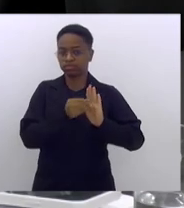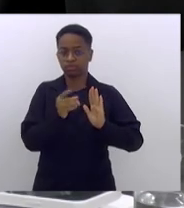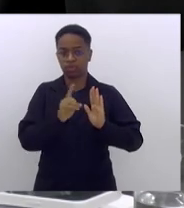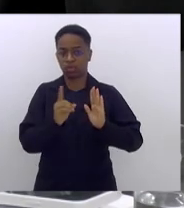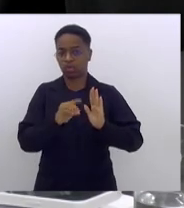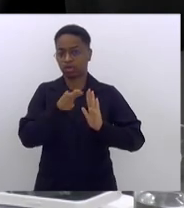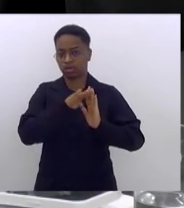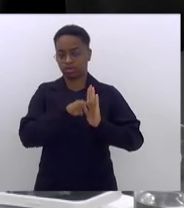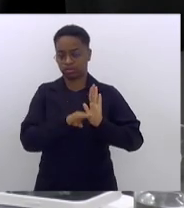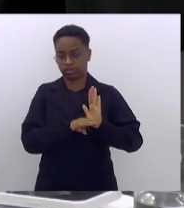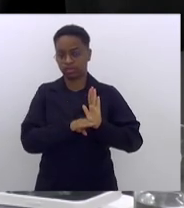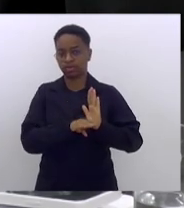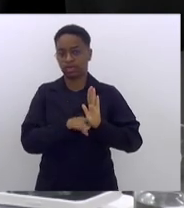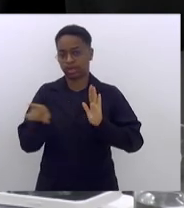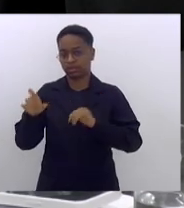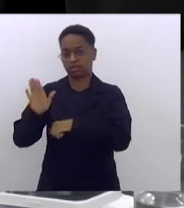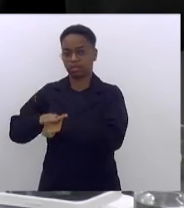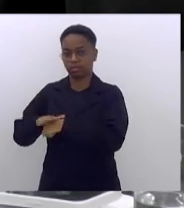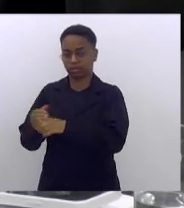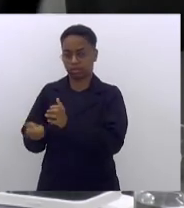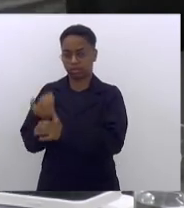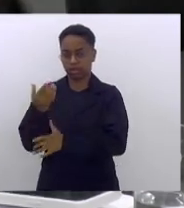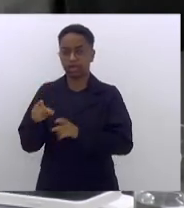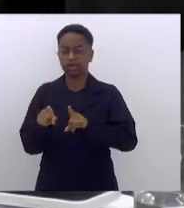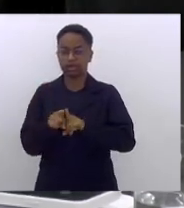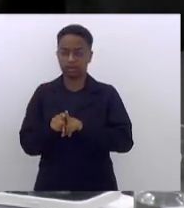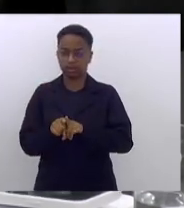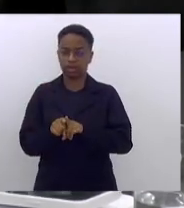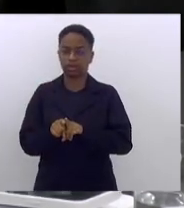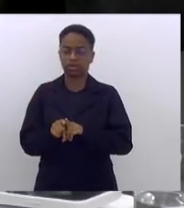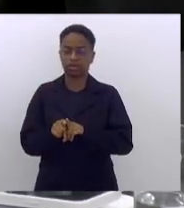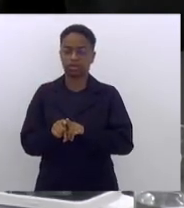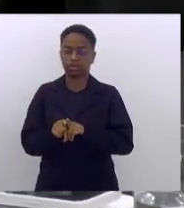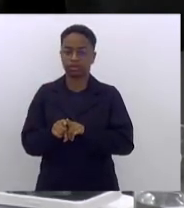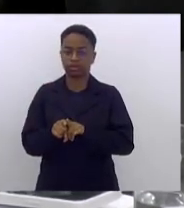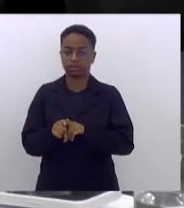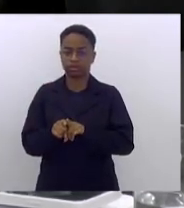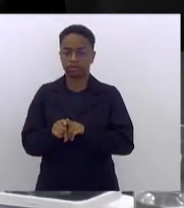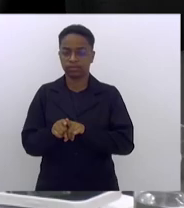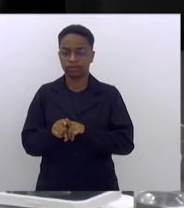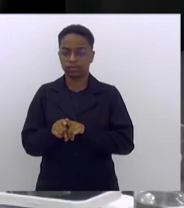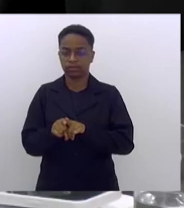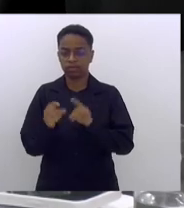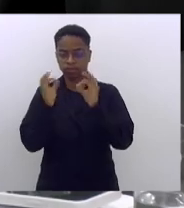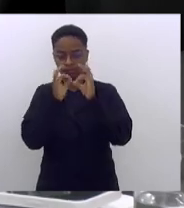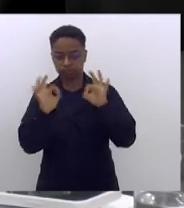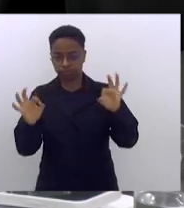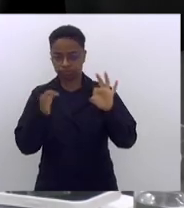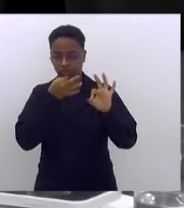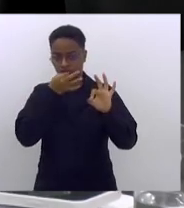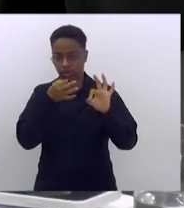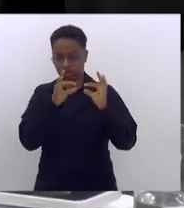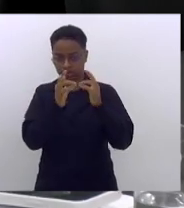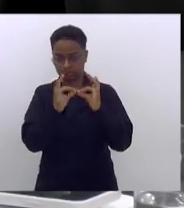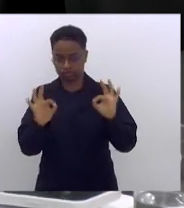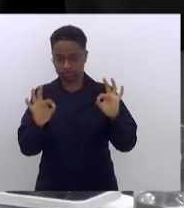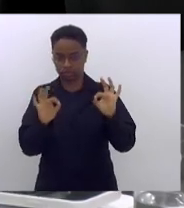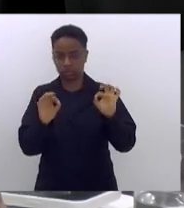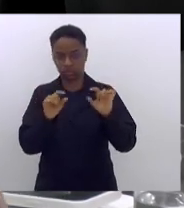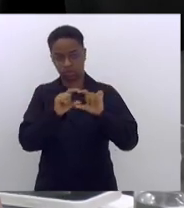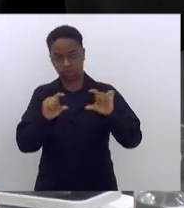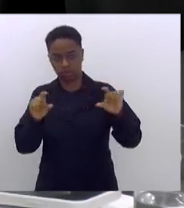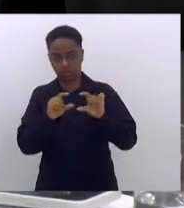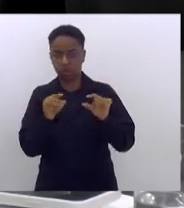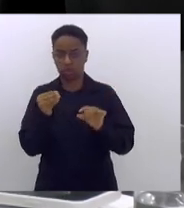de autoria deles. E coloca até uma maldade no comentário, na nota, e a gente sabe muito bem que